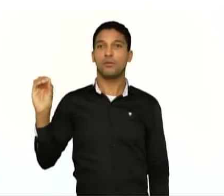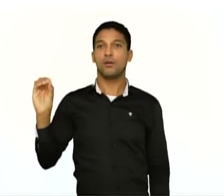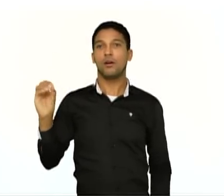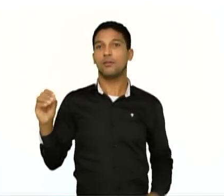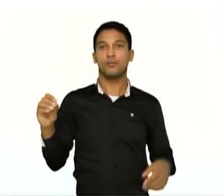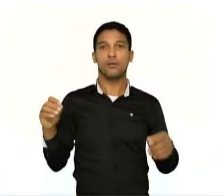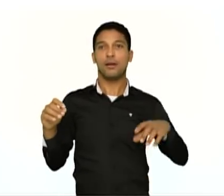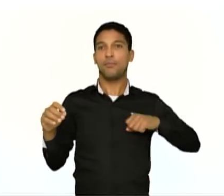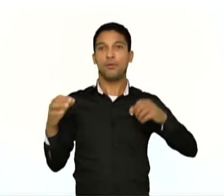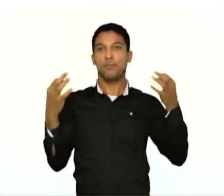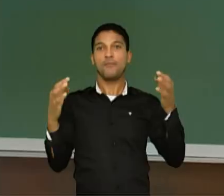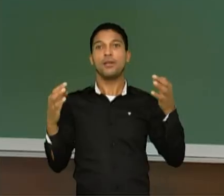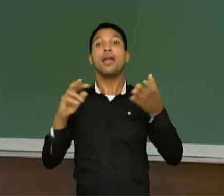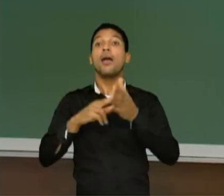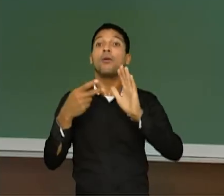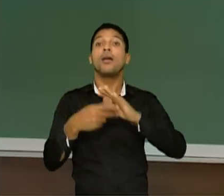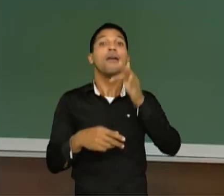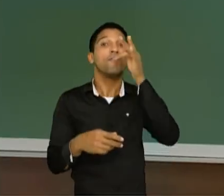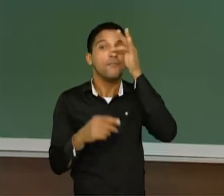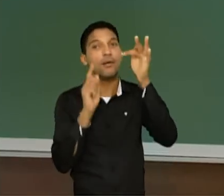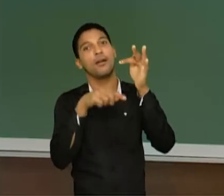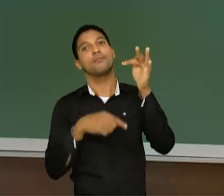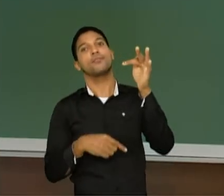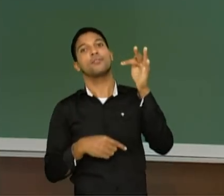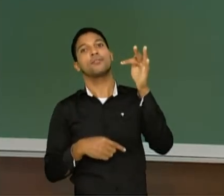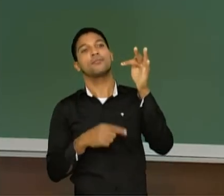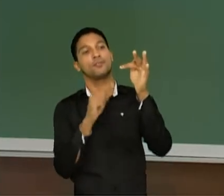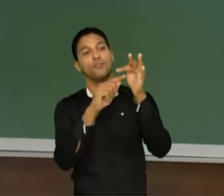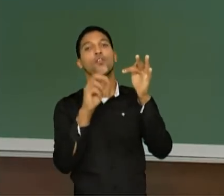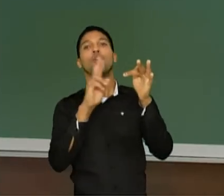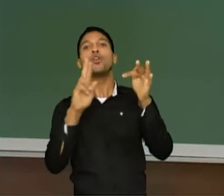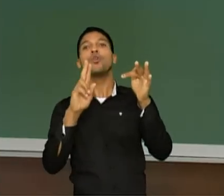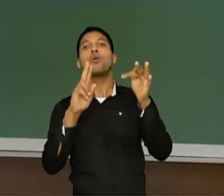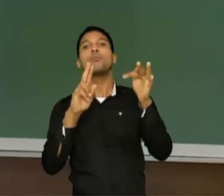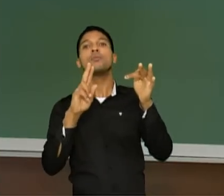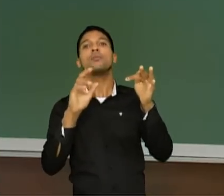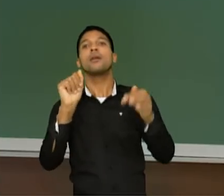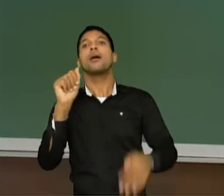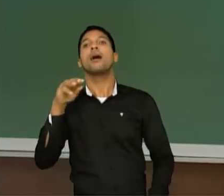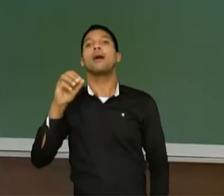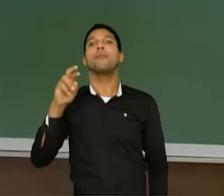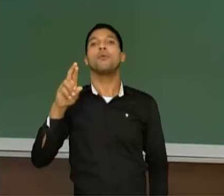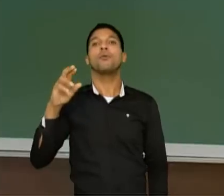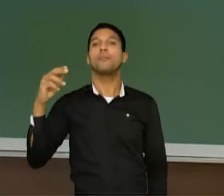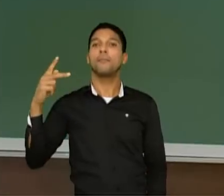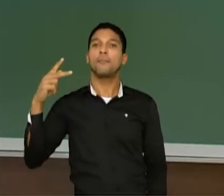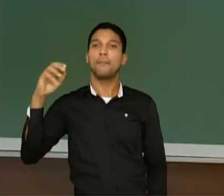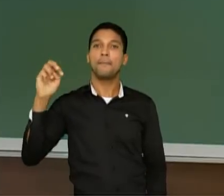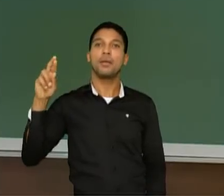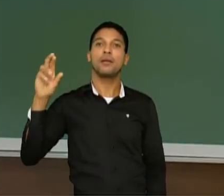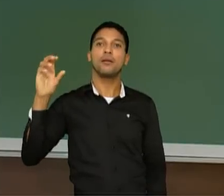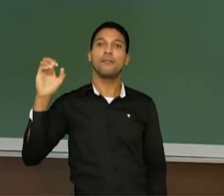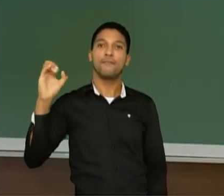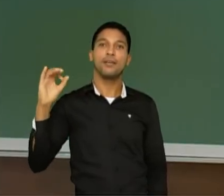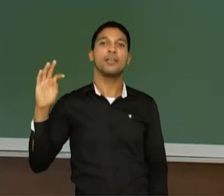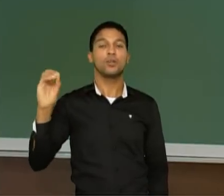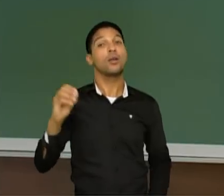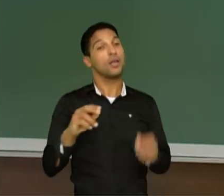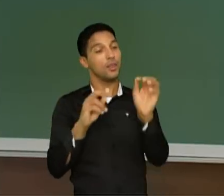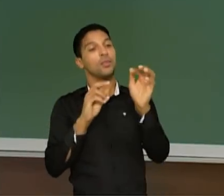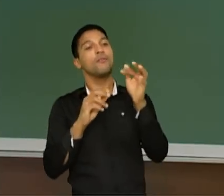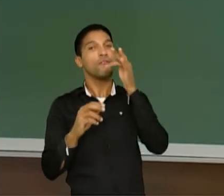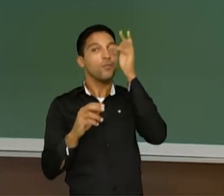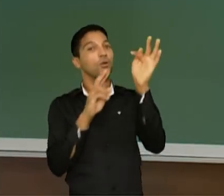amor perfeito. Então a gente tem um composto por justaposição, porque não houve supressão de uma letra, né? Não houve eliminação de uma